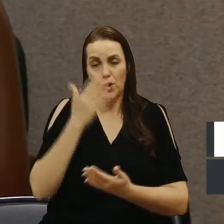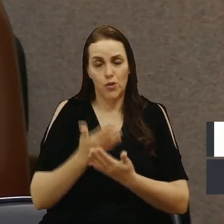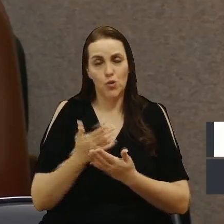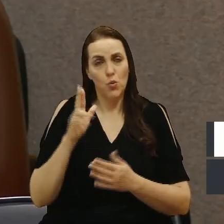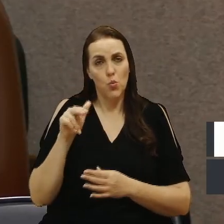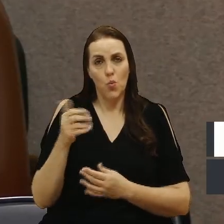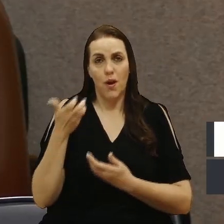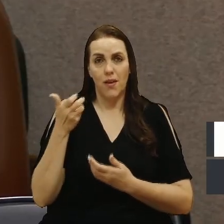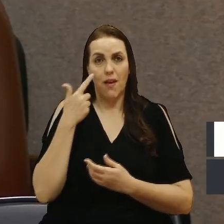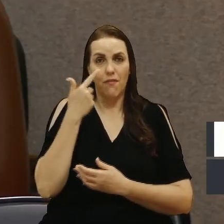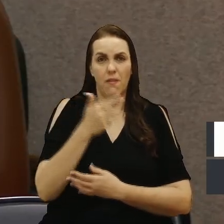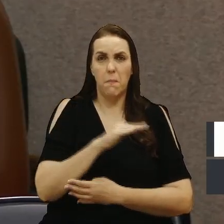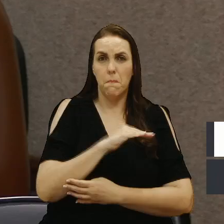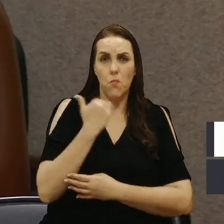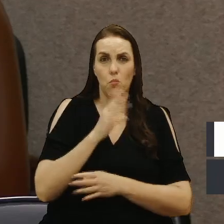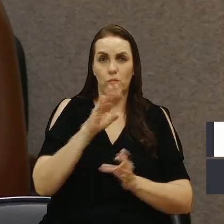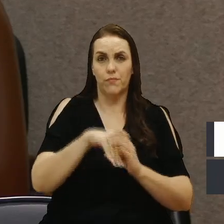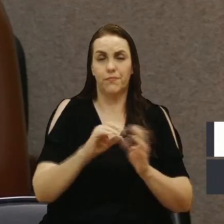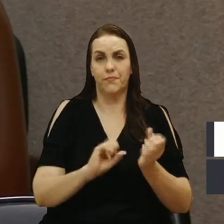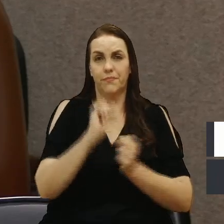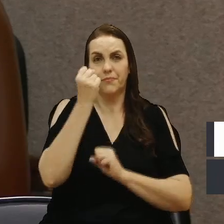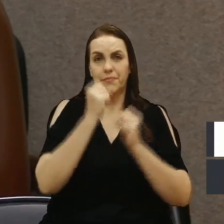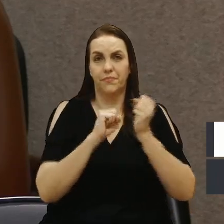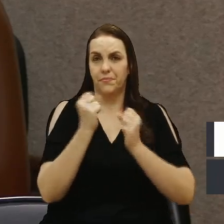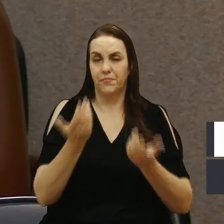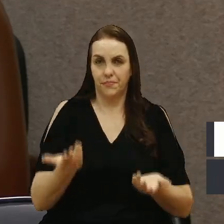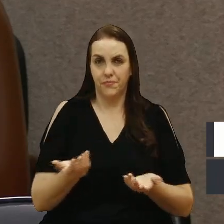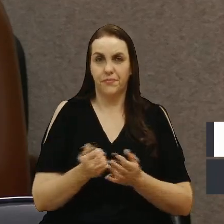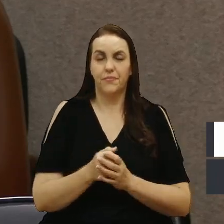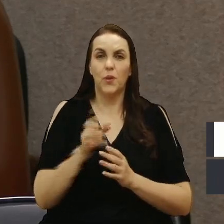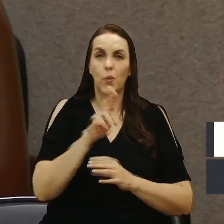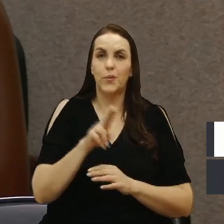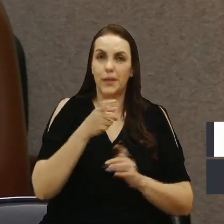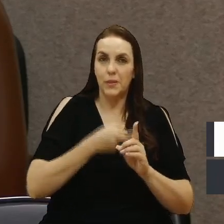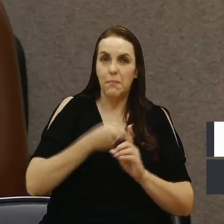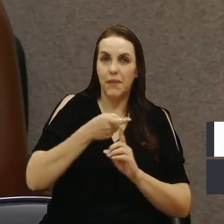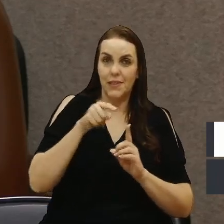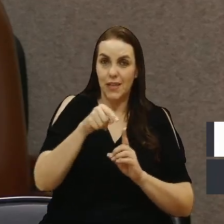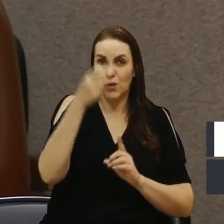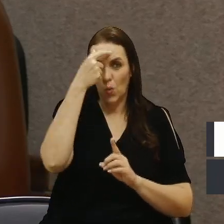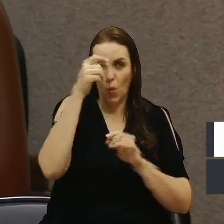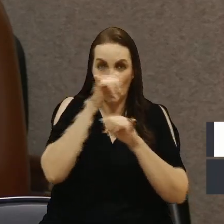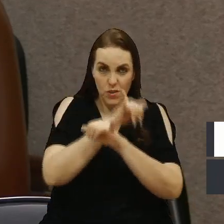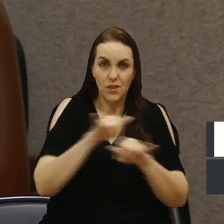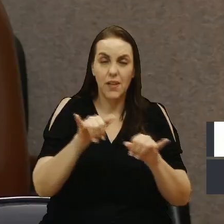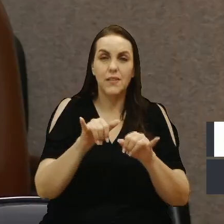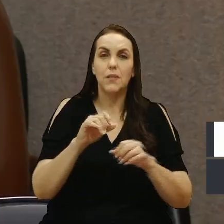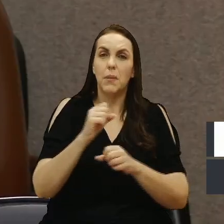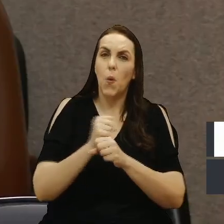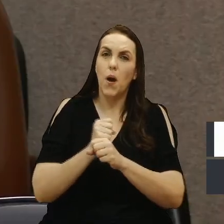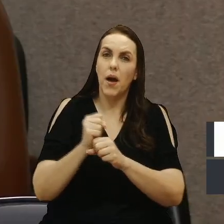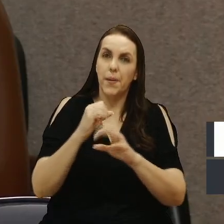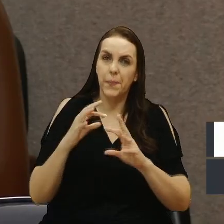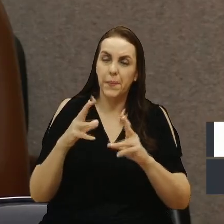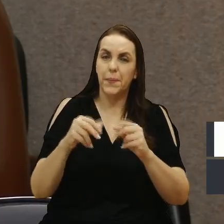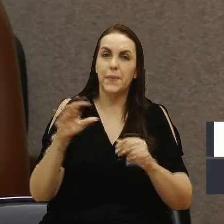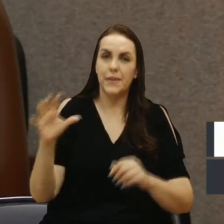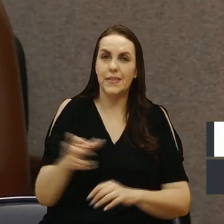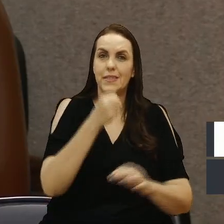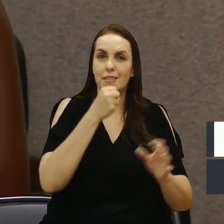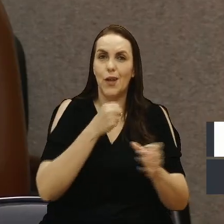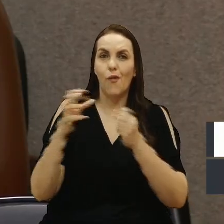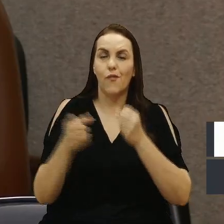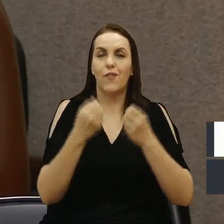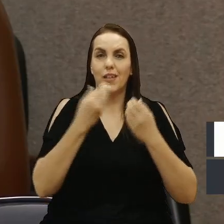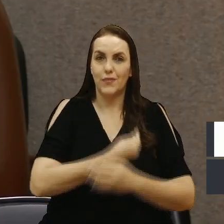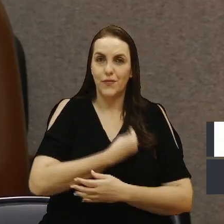Então, vamos nos conscientizar, usar esse mês e o resto de todo o ano para poder salvar vidas, aí, poder ajudar as